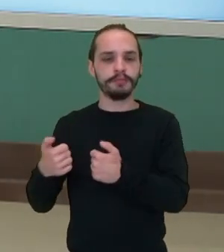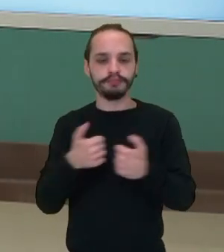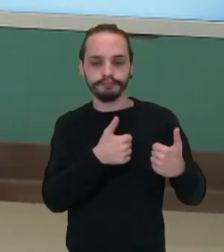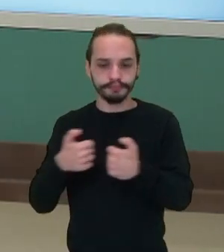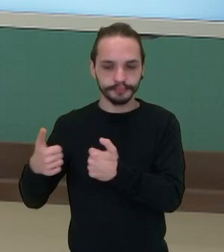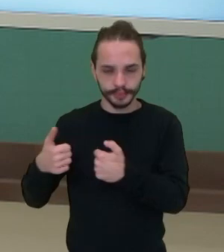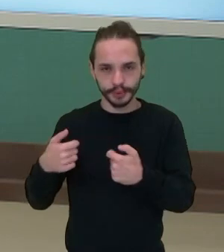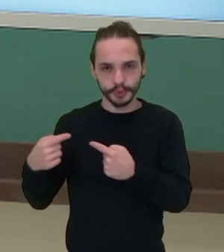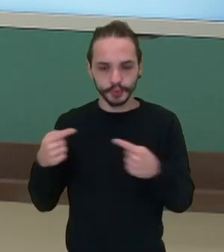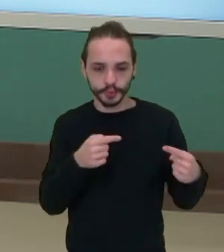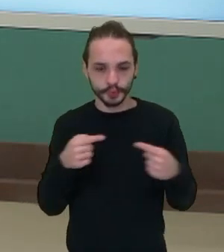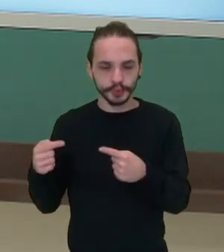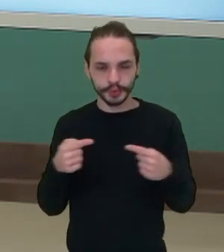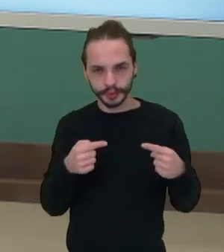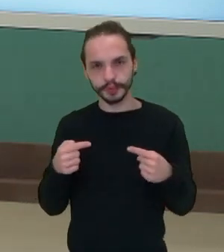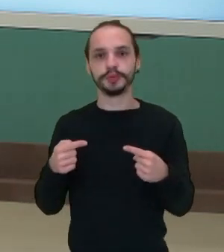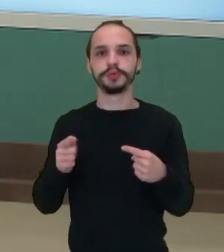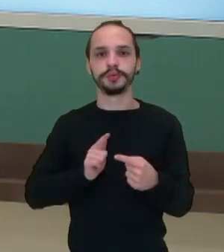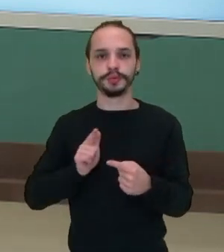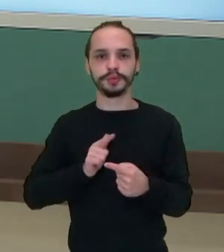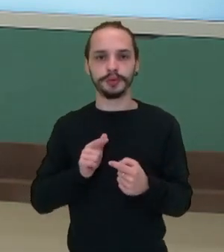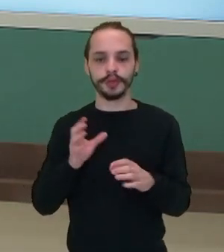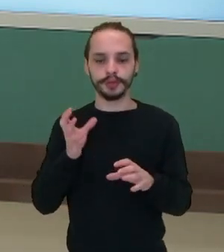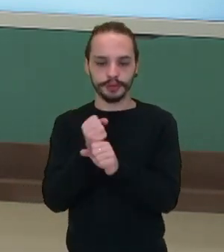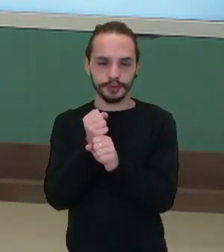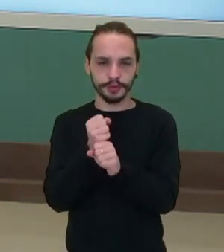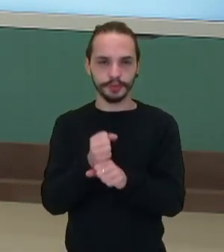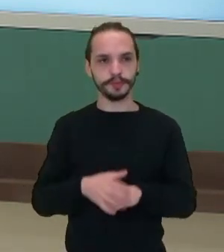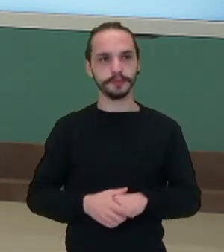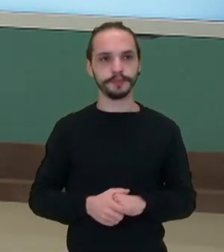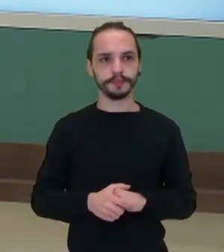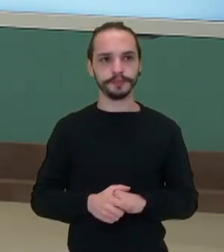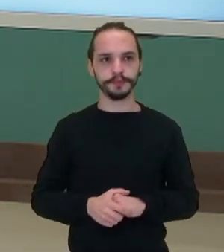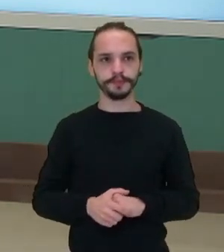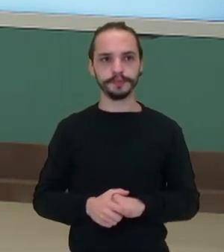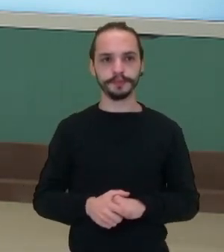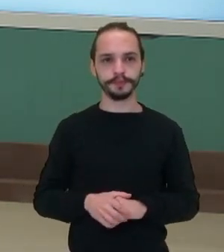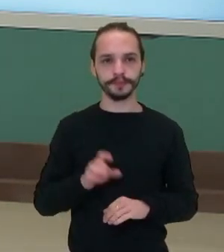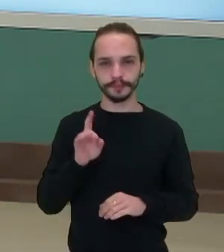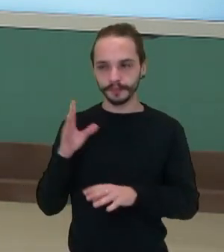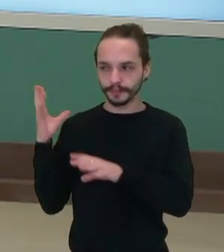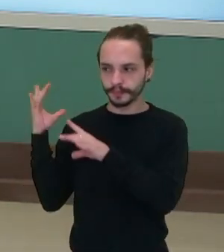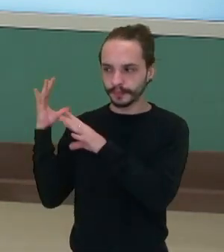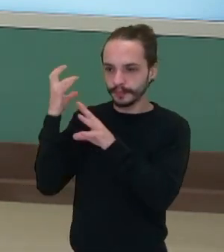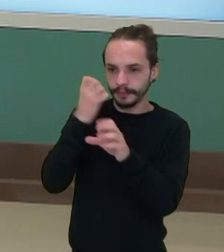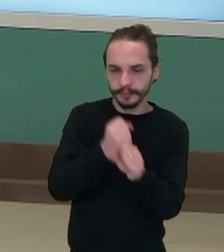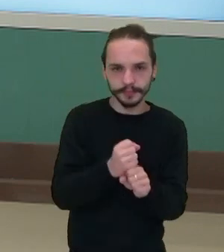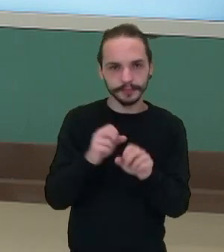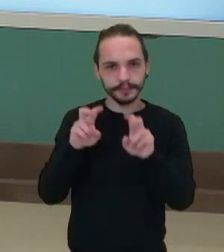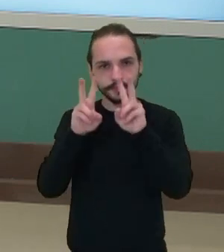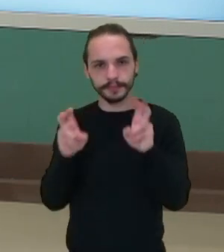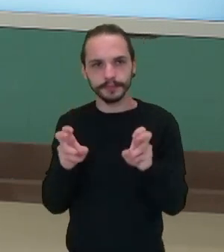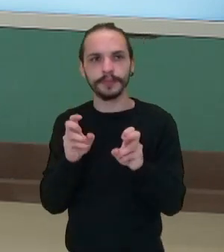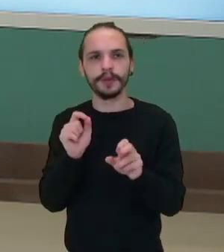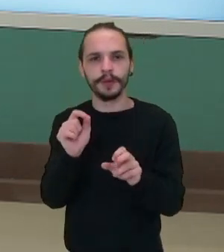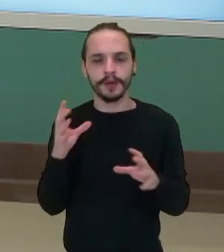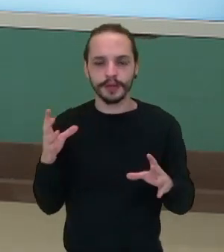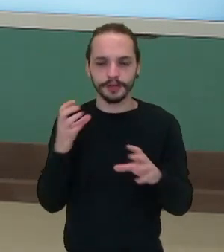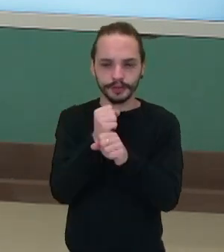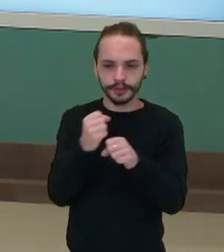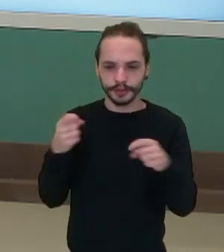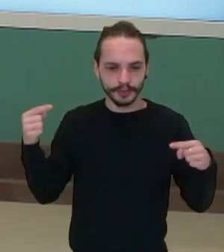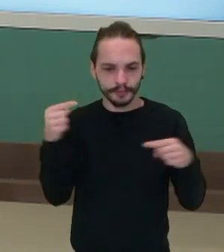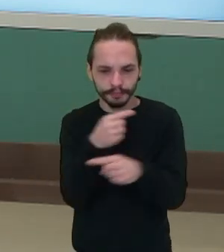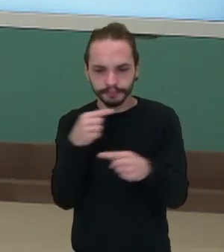em um momento oportuno aí. Bem, para a gente dar uma retomada sobre a soma vetorial, eu fiz aqui aquilo que é o